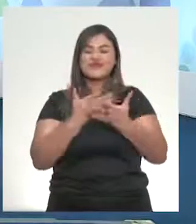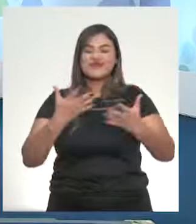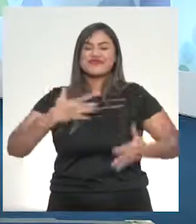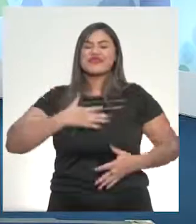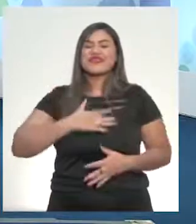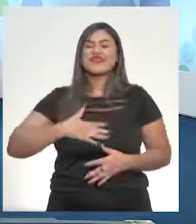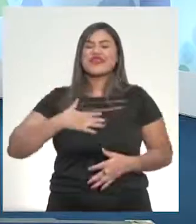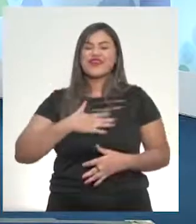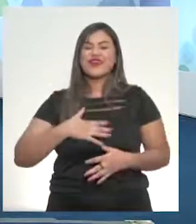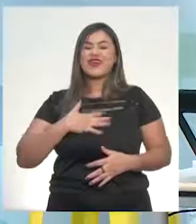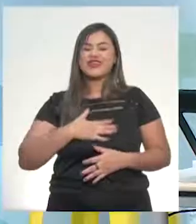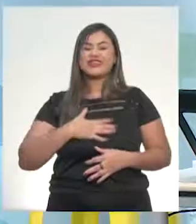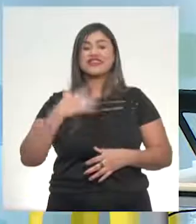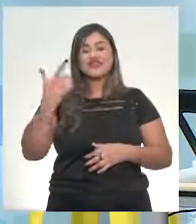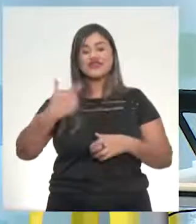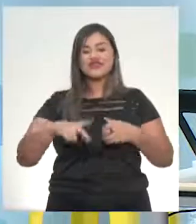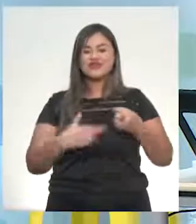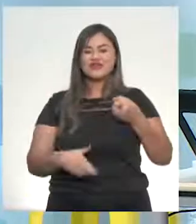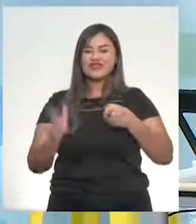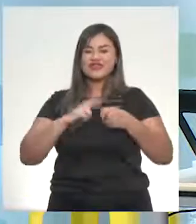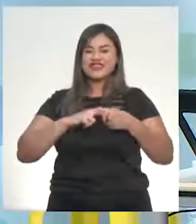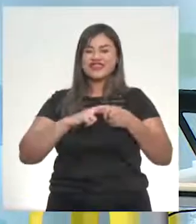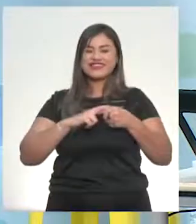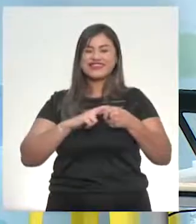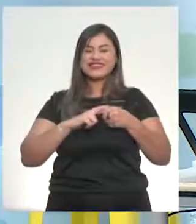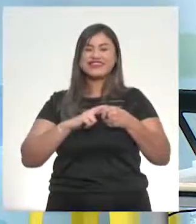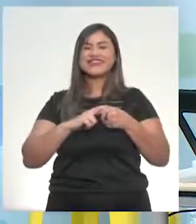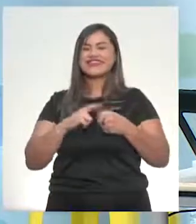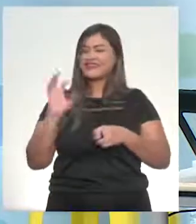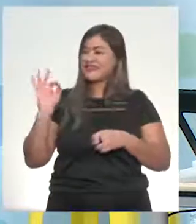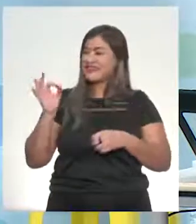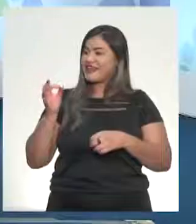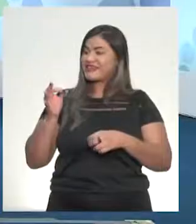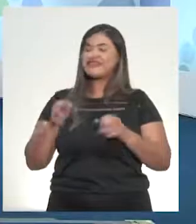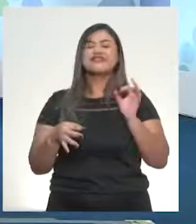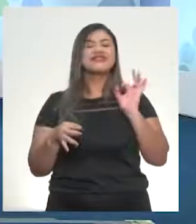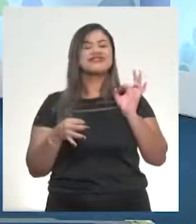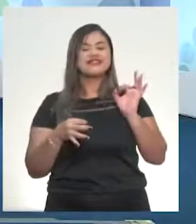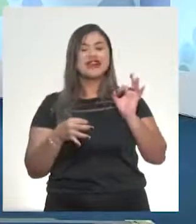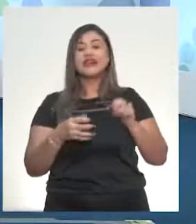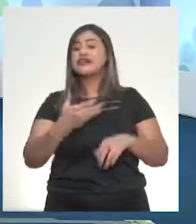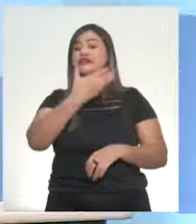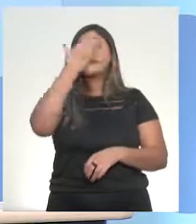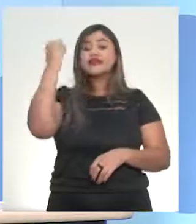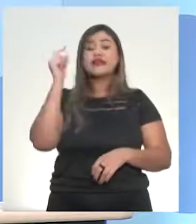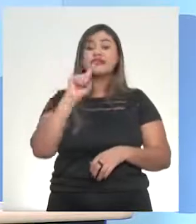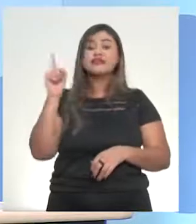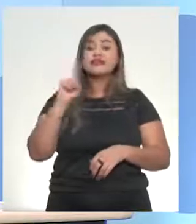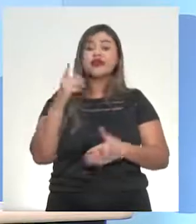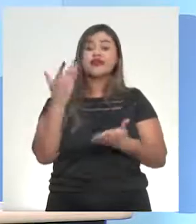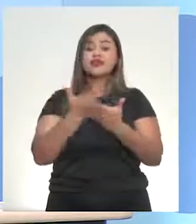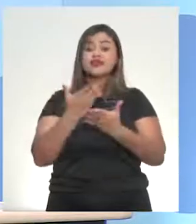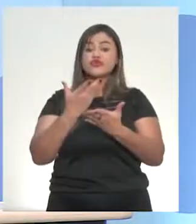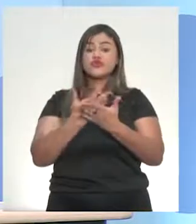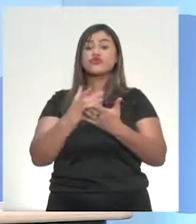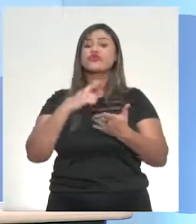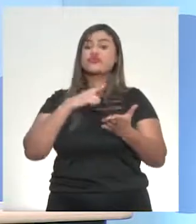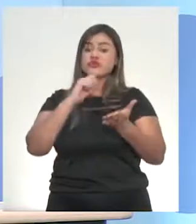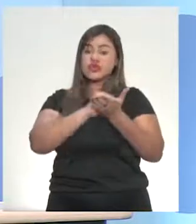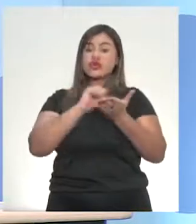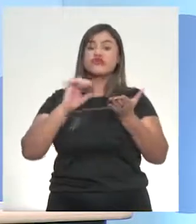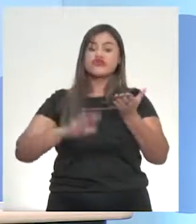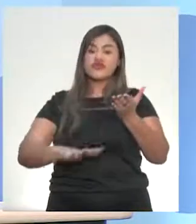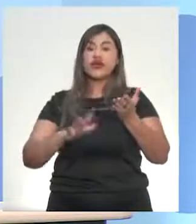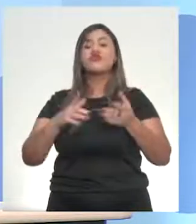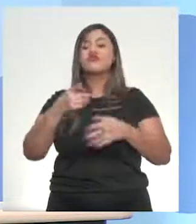nossa aula e retomado todos esses conceitos. Certo, professora Roberta? Certo. Não esqueçam que essa aula ela tem atividade sim. Então,